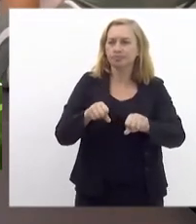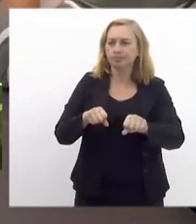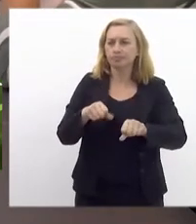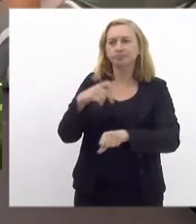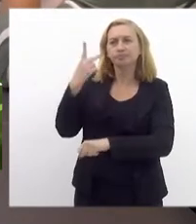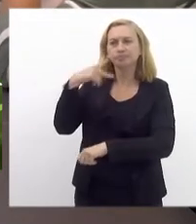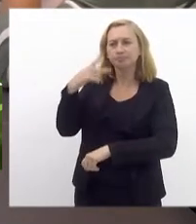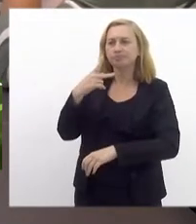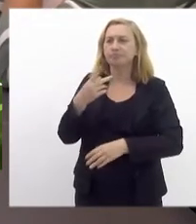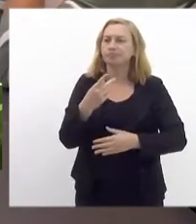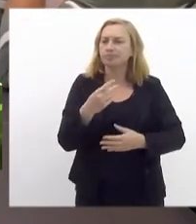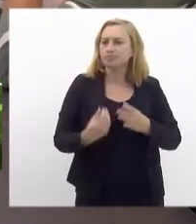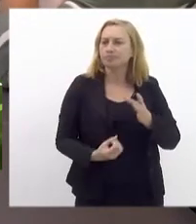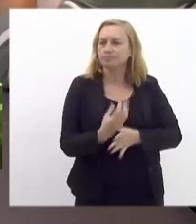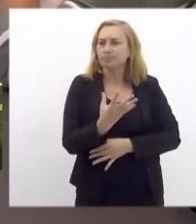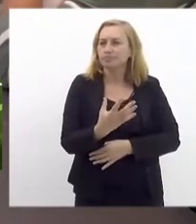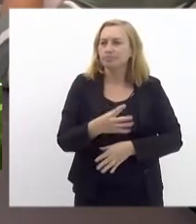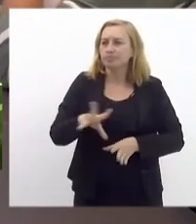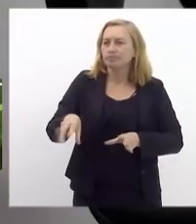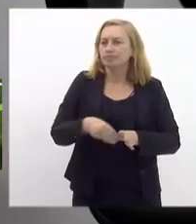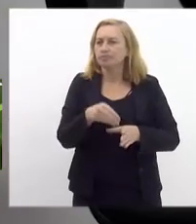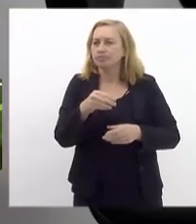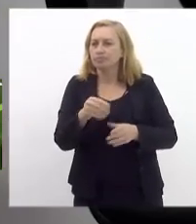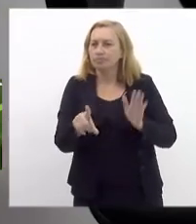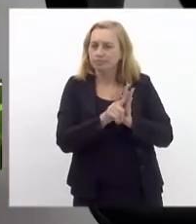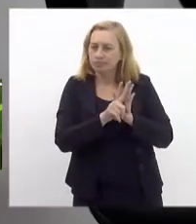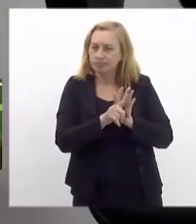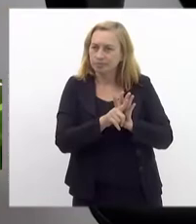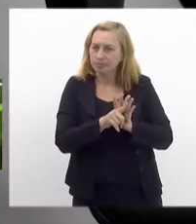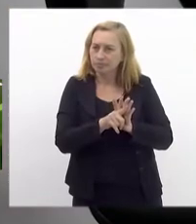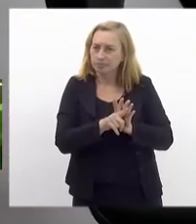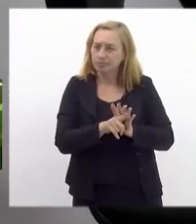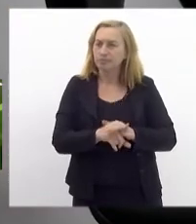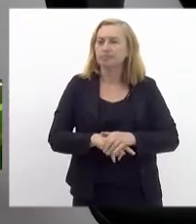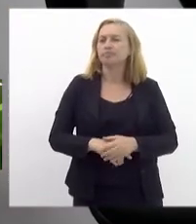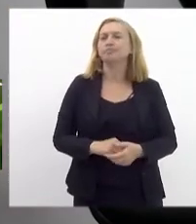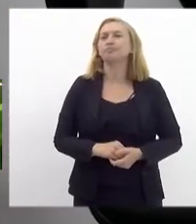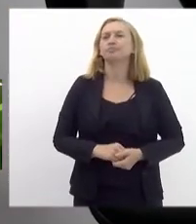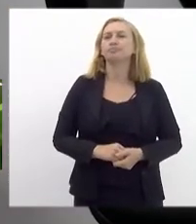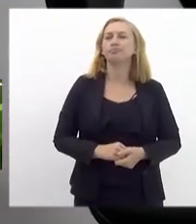Então, isso tem que ser traduzido nas leis, adequadamente, né?